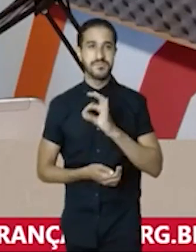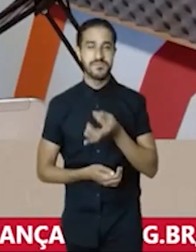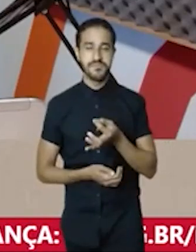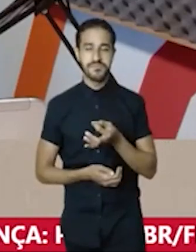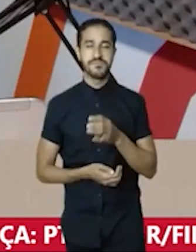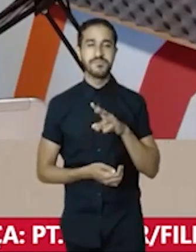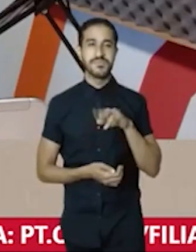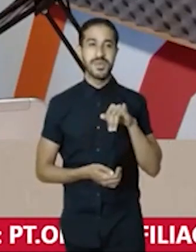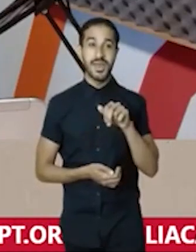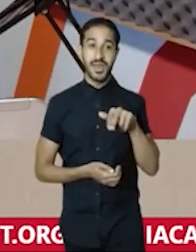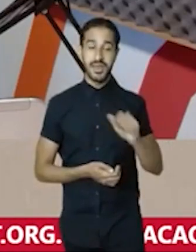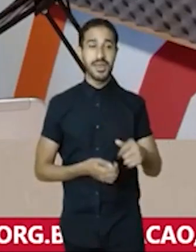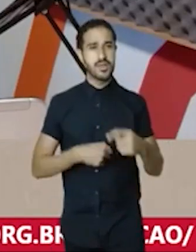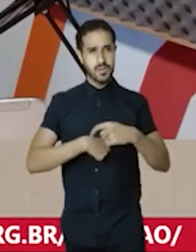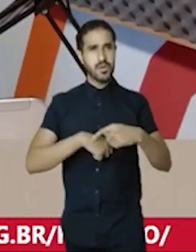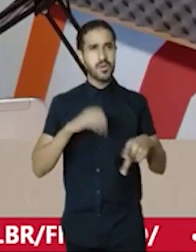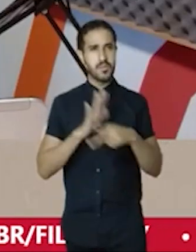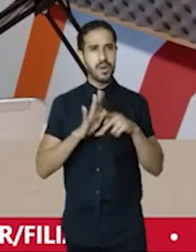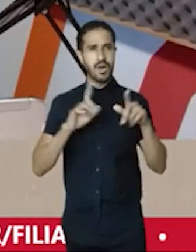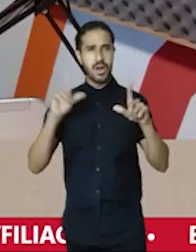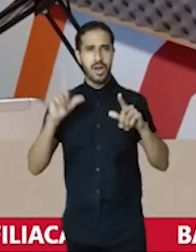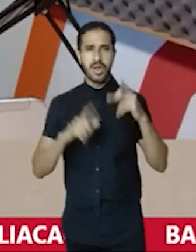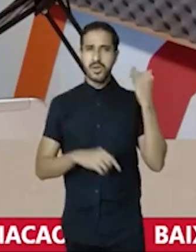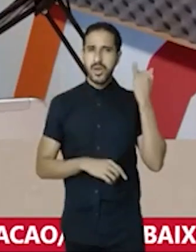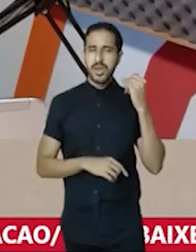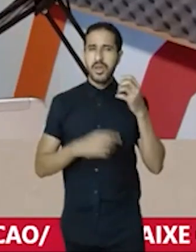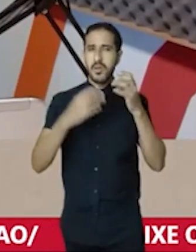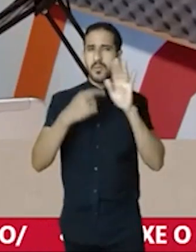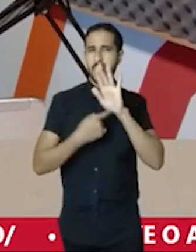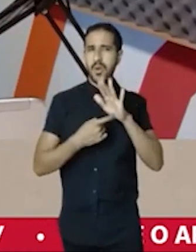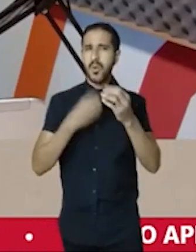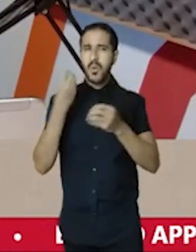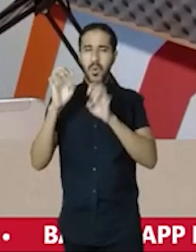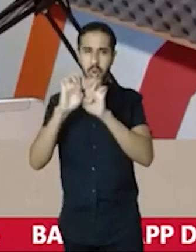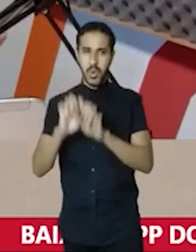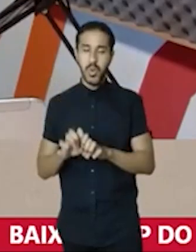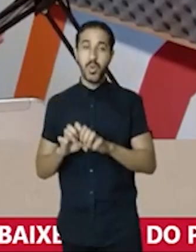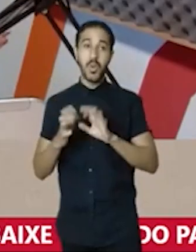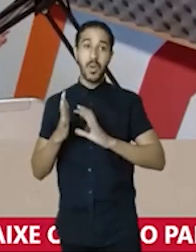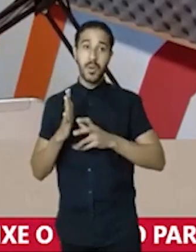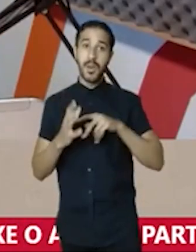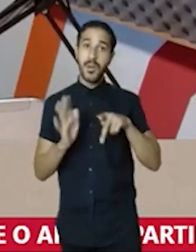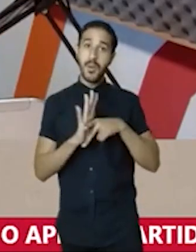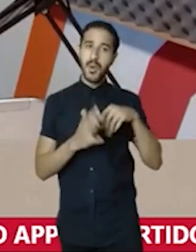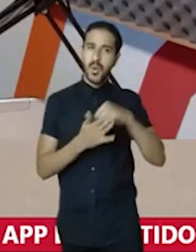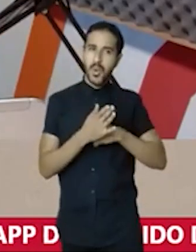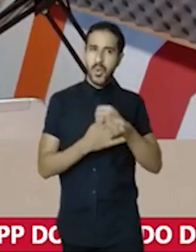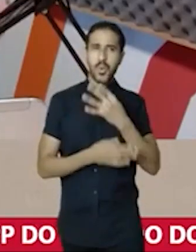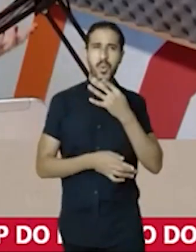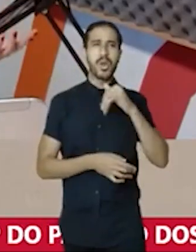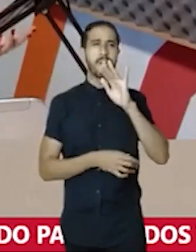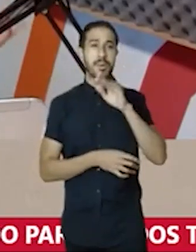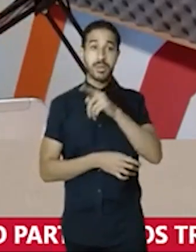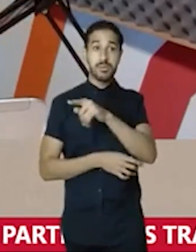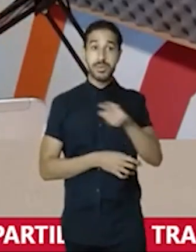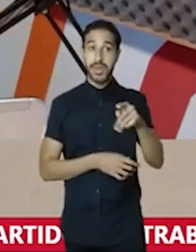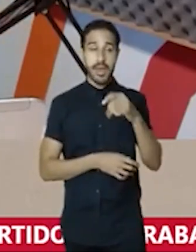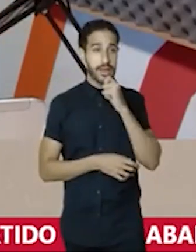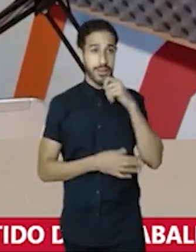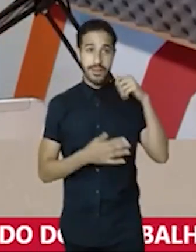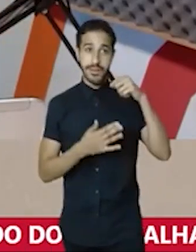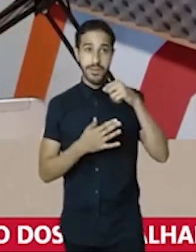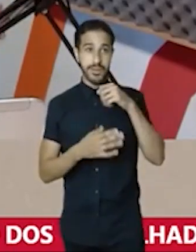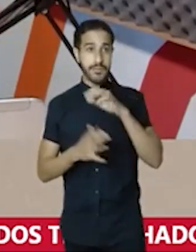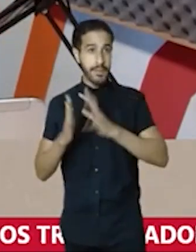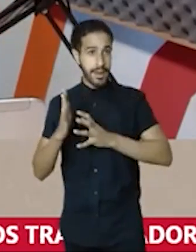Exatamente, Janaína. Nesse momento do jornal, a gente mostra um pouco mais da estrutura do partido, né? Para a militância conhecer um pouco mais, para quem não é ainda da militância,